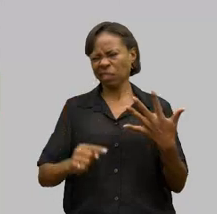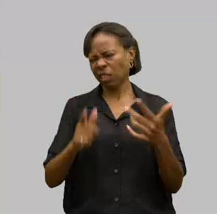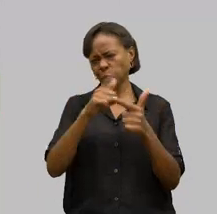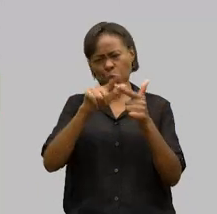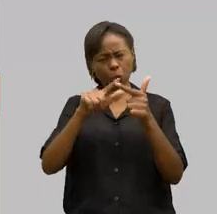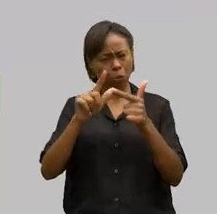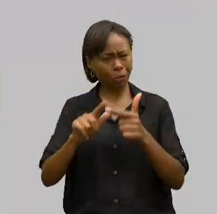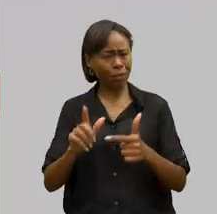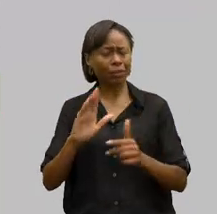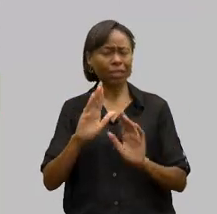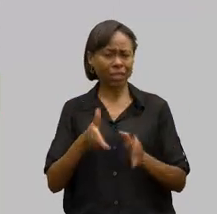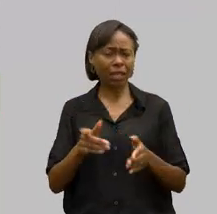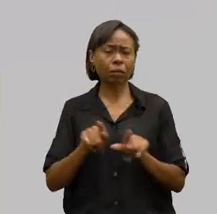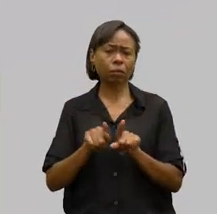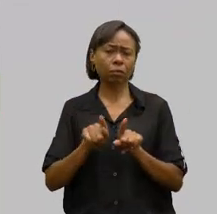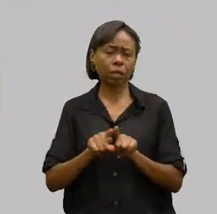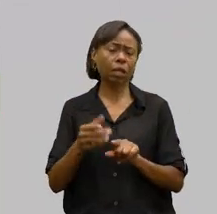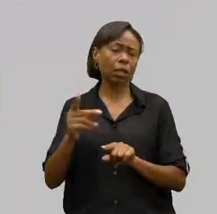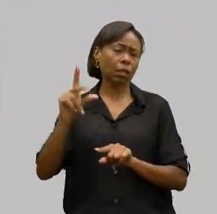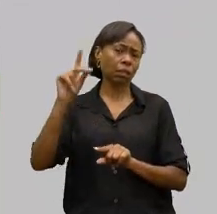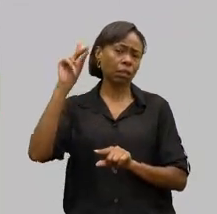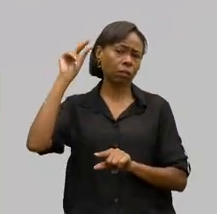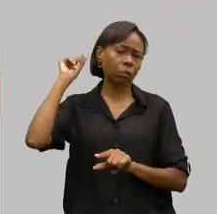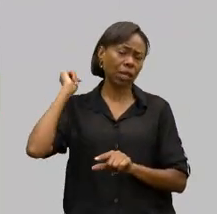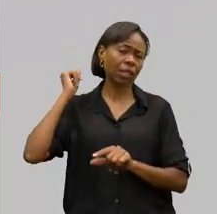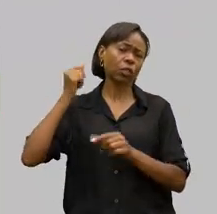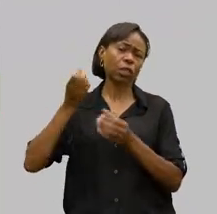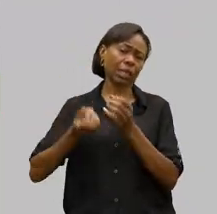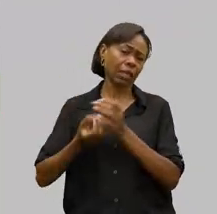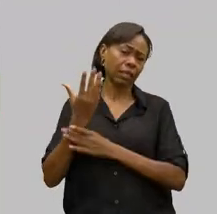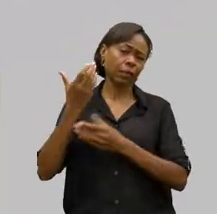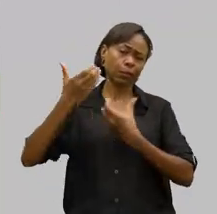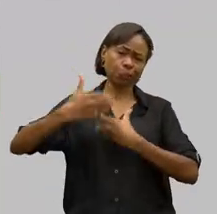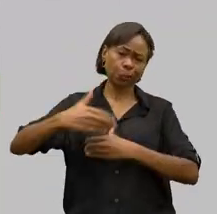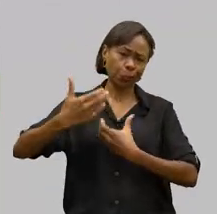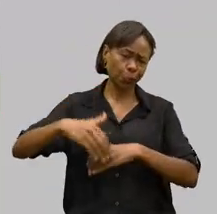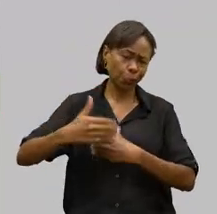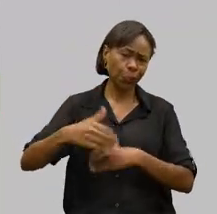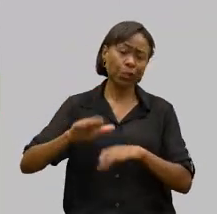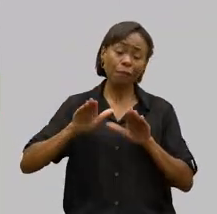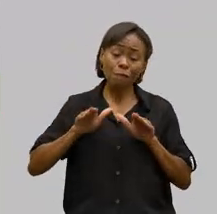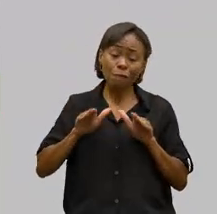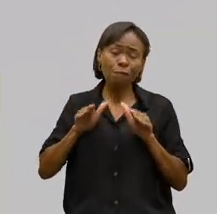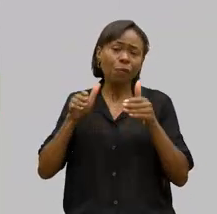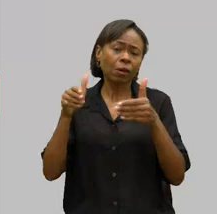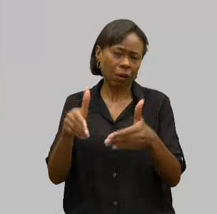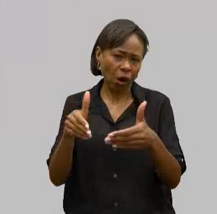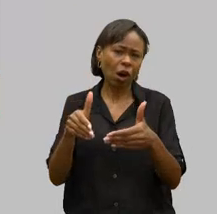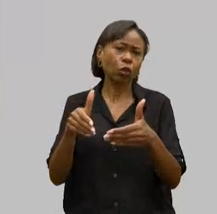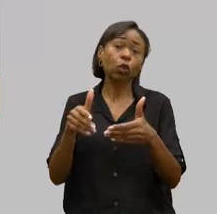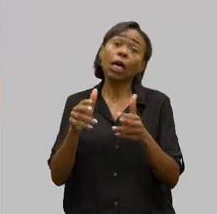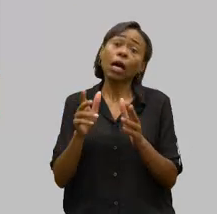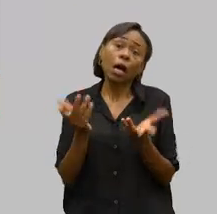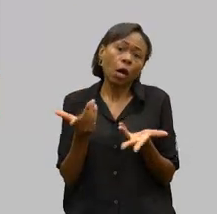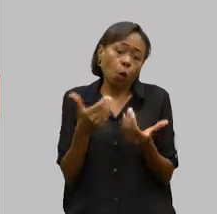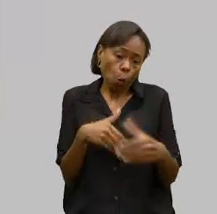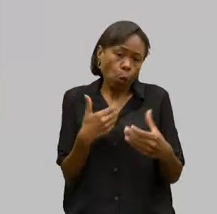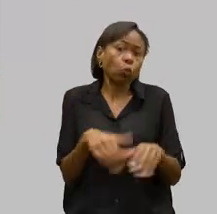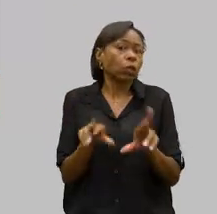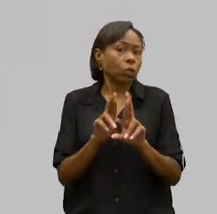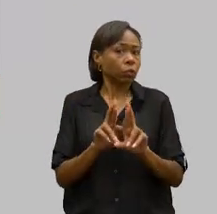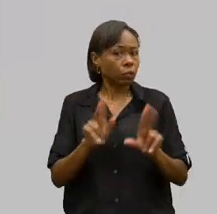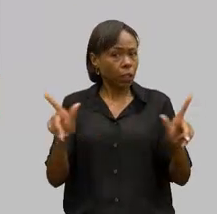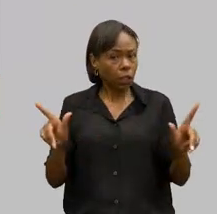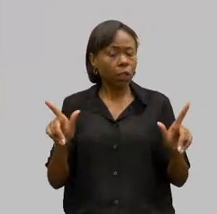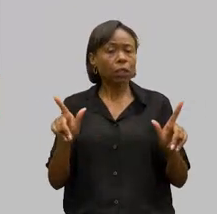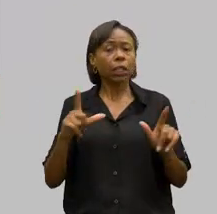são tratadas desde a construção de concursos públicos, específicos, diferenciados, concursos